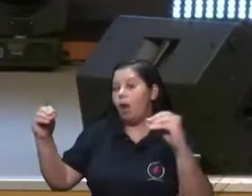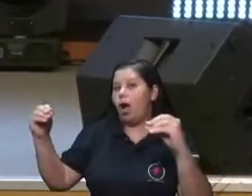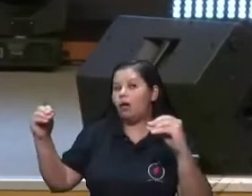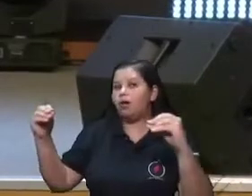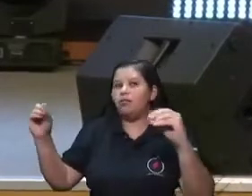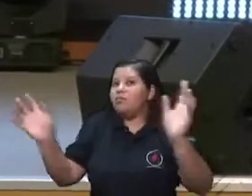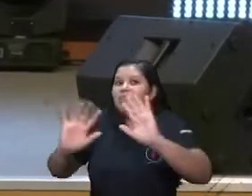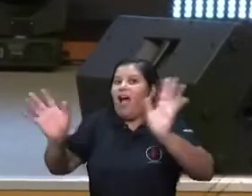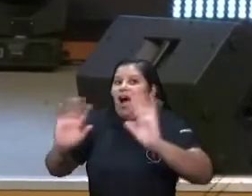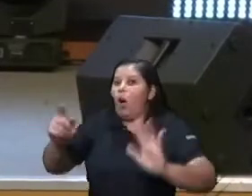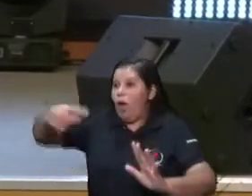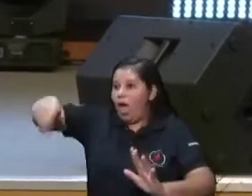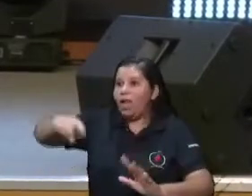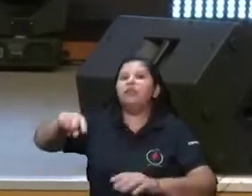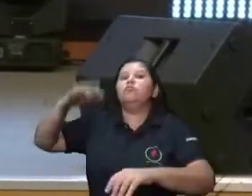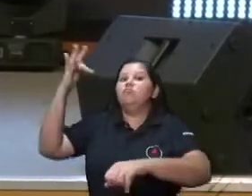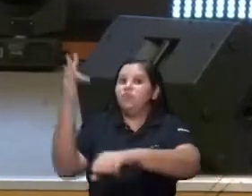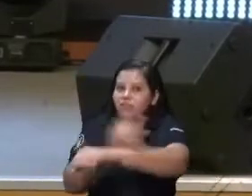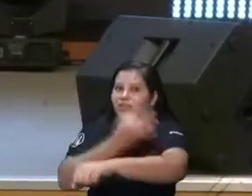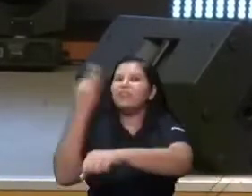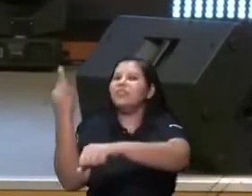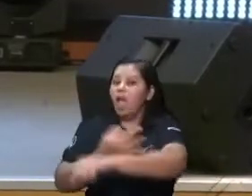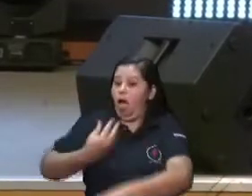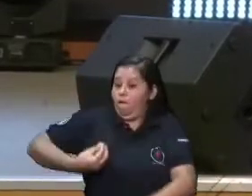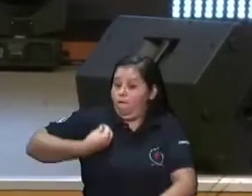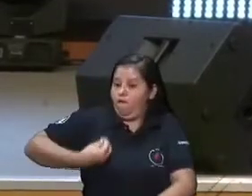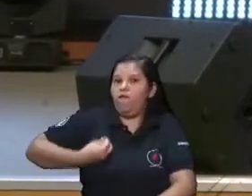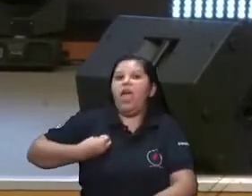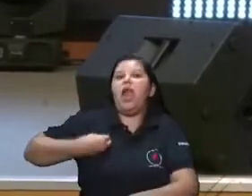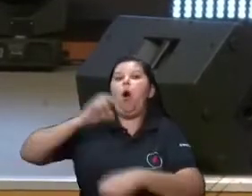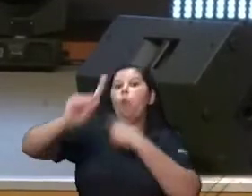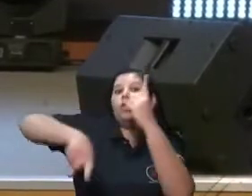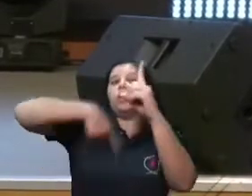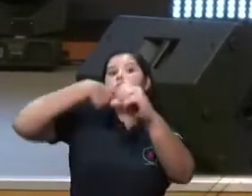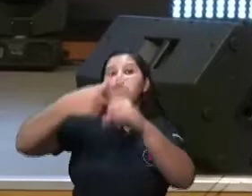apenas sobreviverão, como serão ricos em